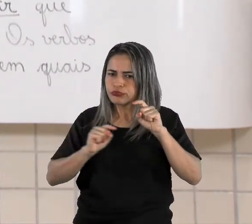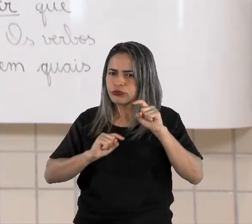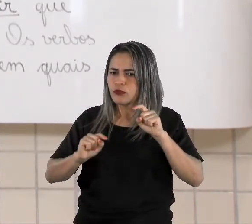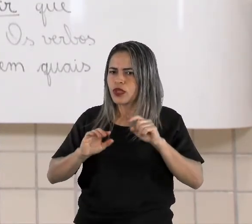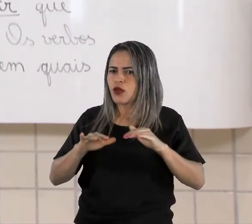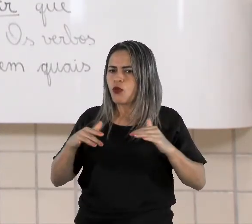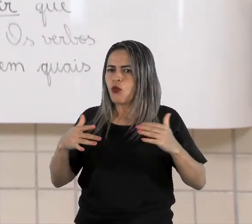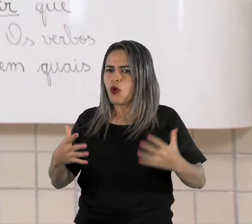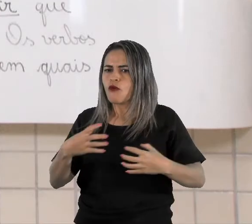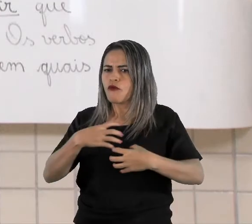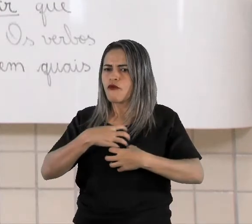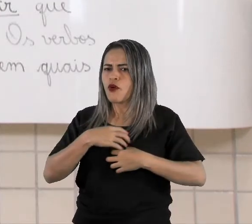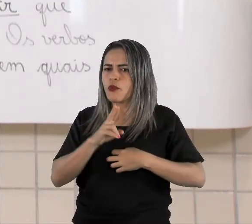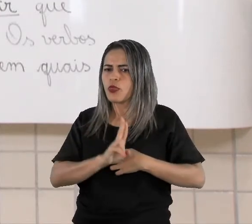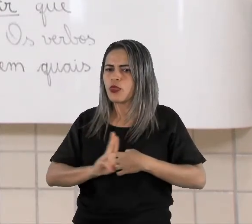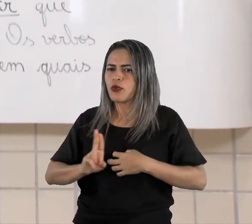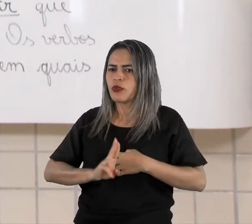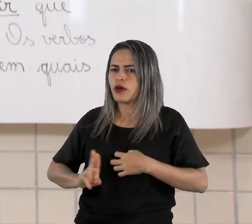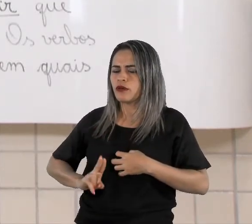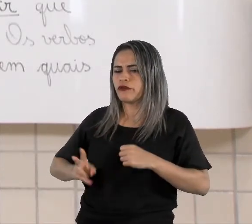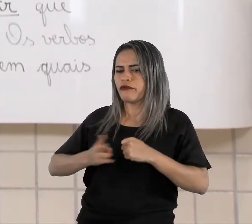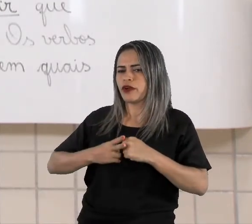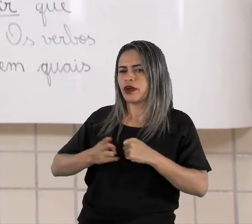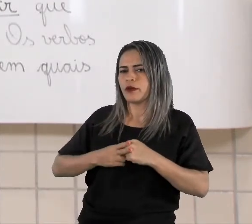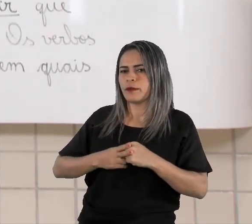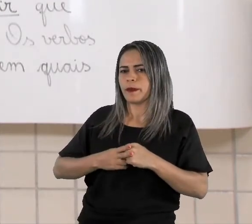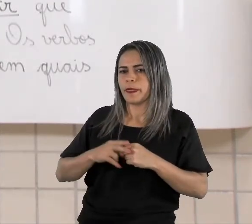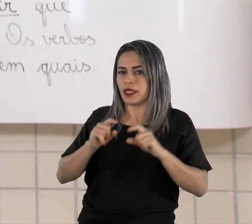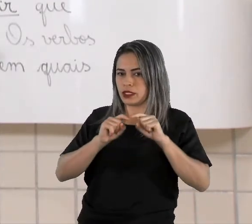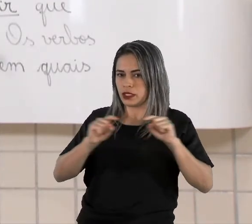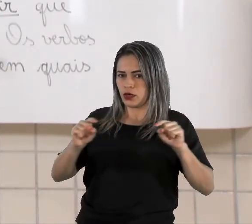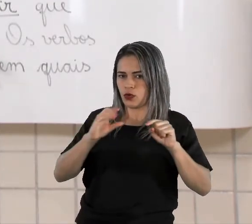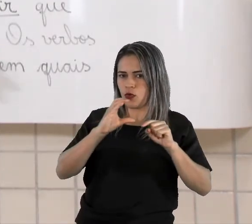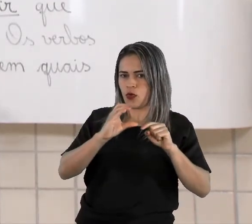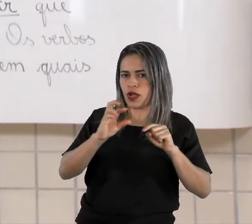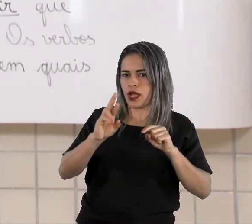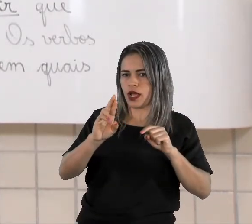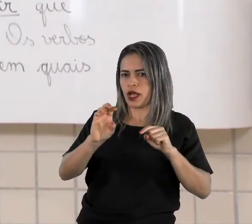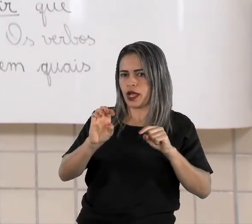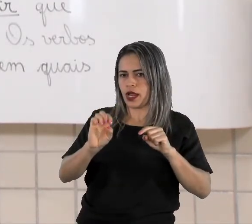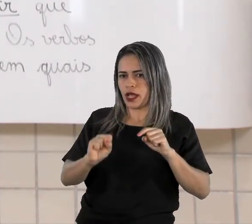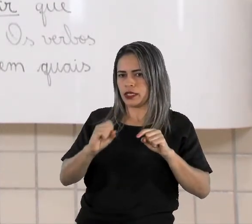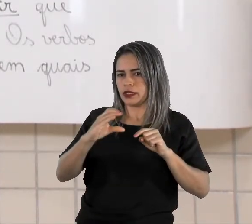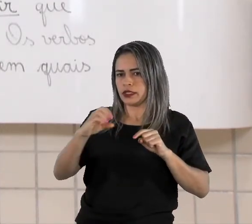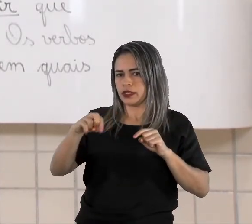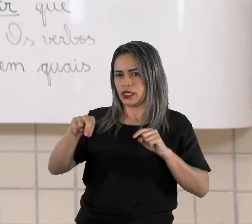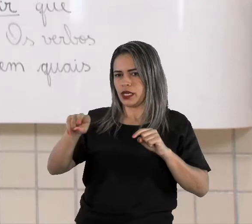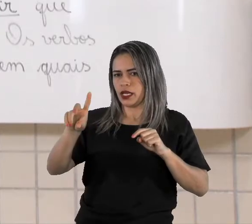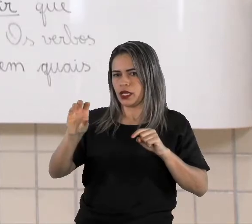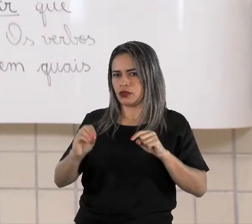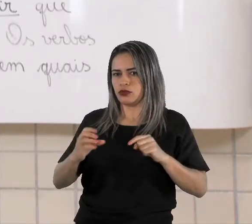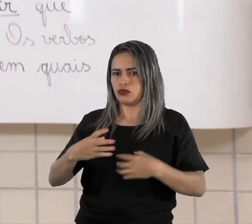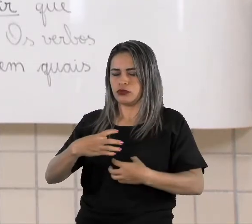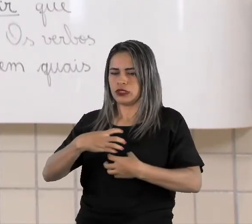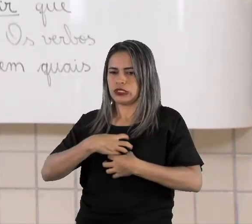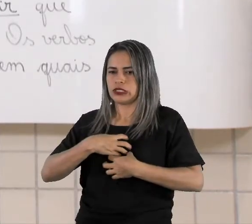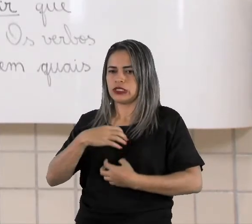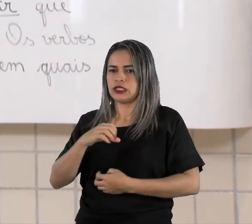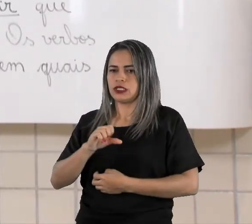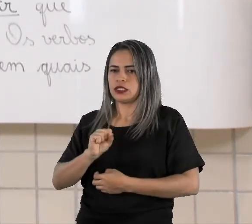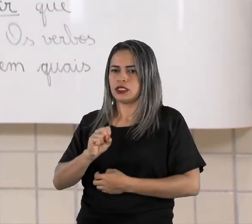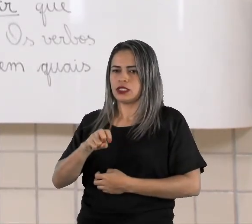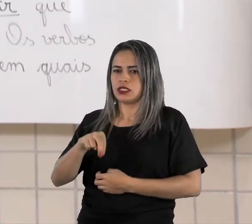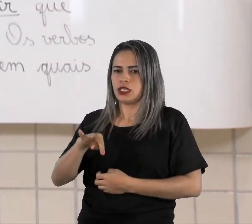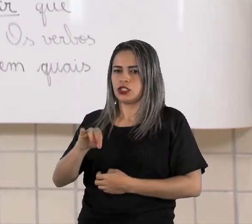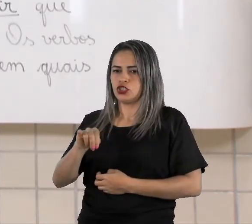formas nominais? Aí ele destacou crescendo e sentir. Lembrando lá o quadro que nós vimos,